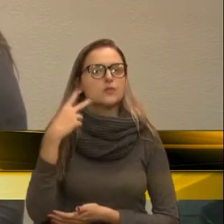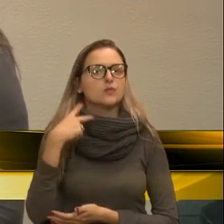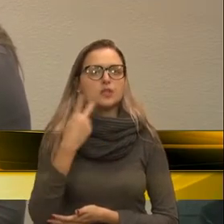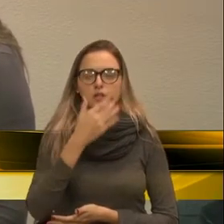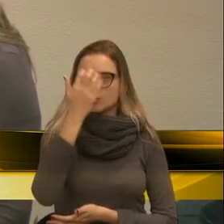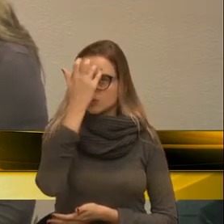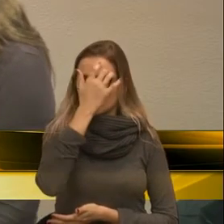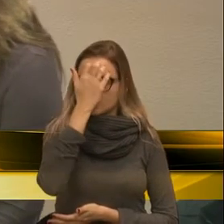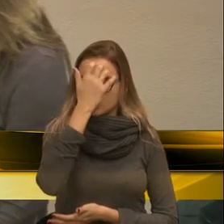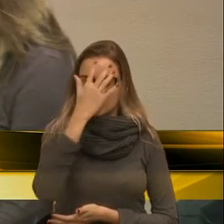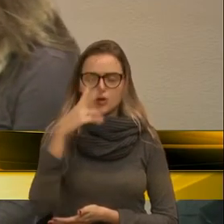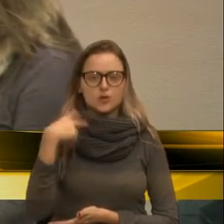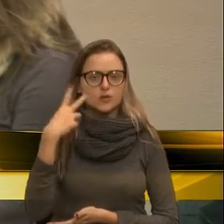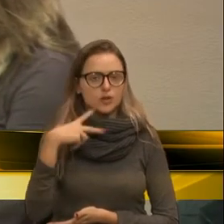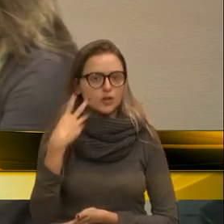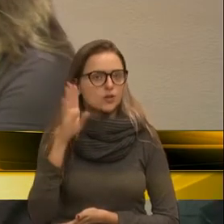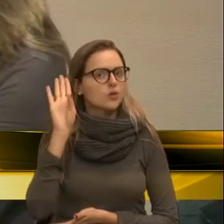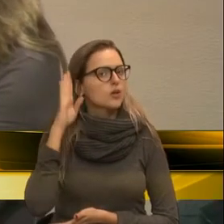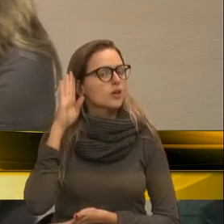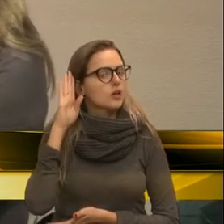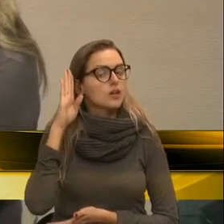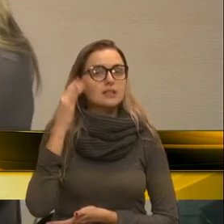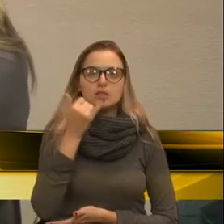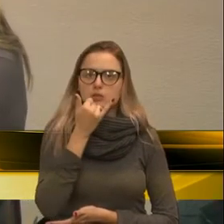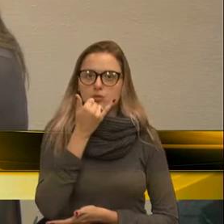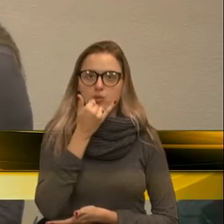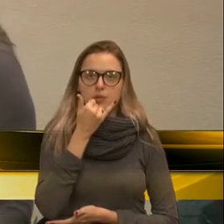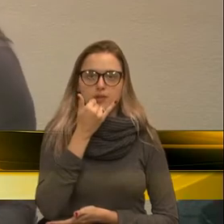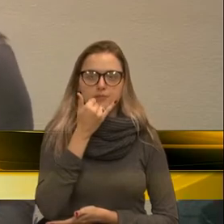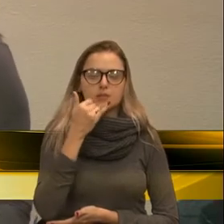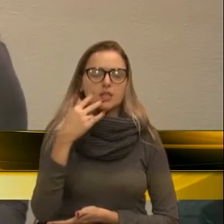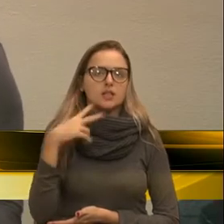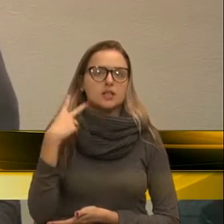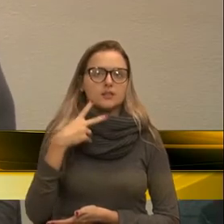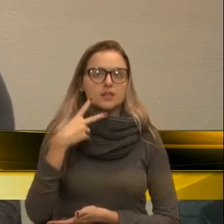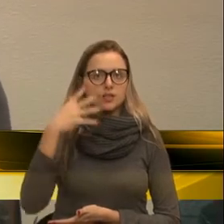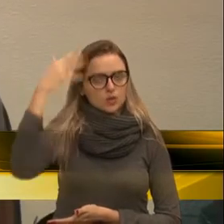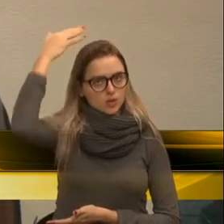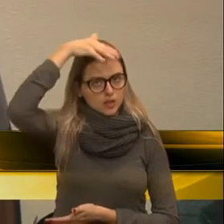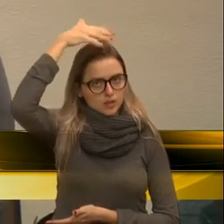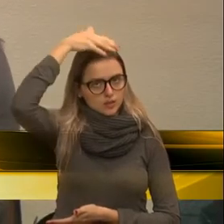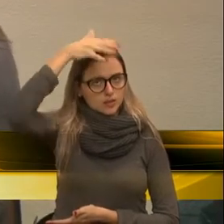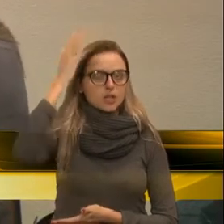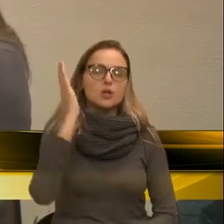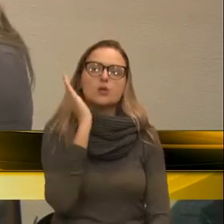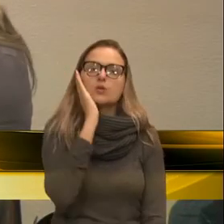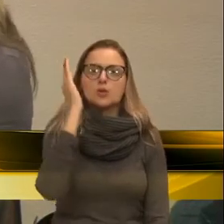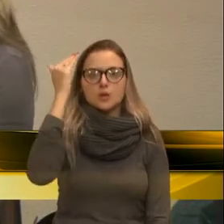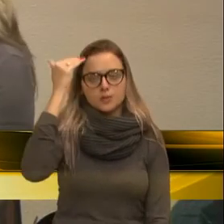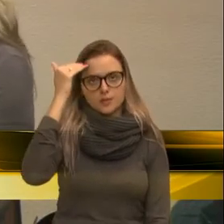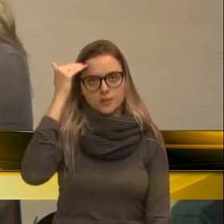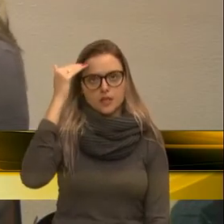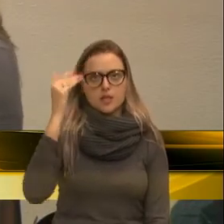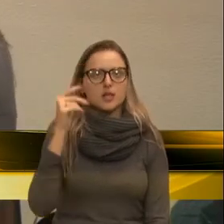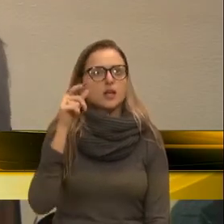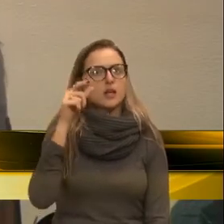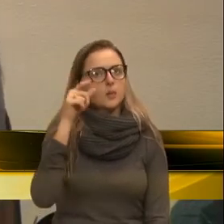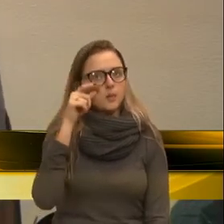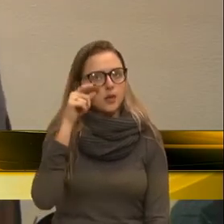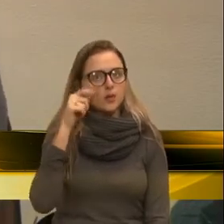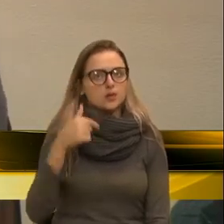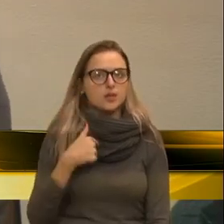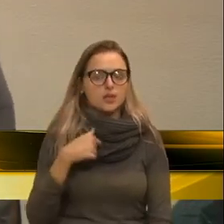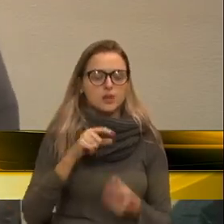Adilode Domênico, vereador Alceu Tomé, vereador Felipe Grimmelmaier, vereador Paulo Fernando Périco e esta vereadora